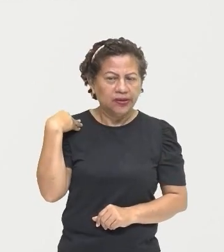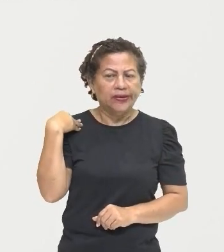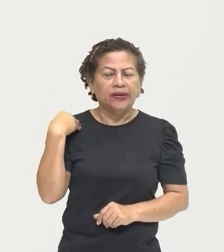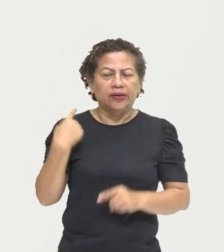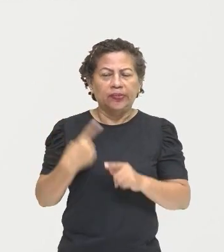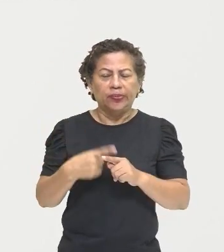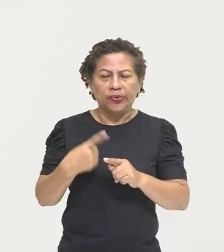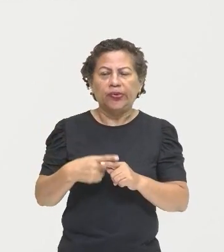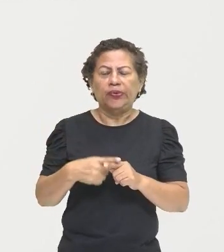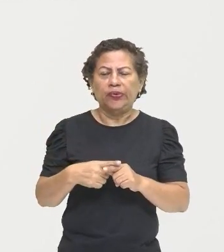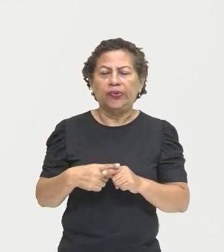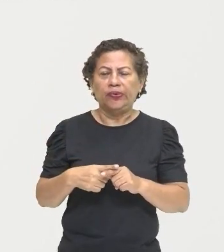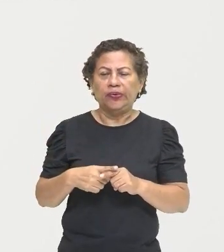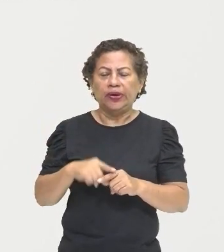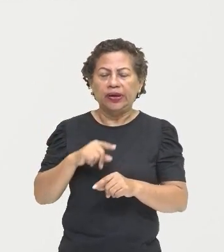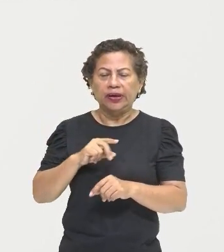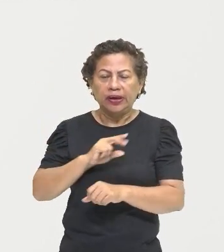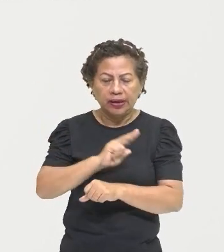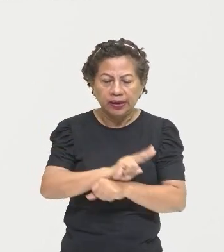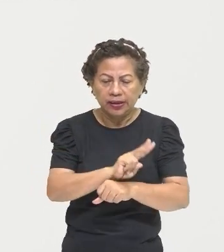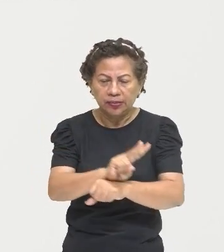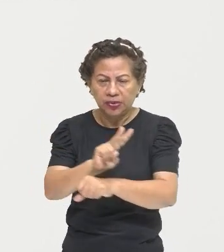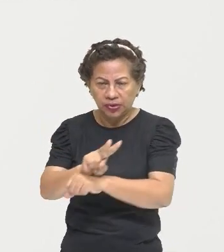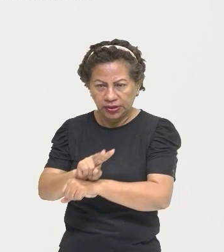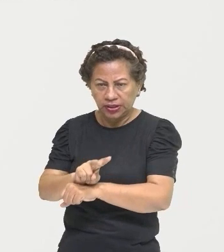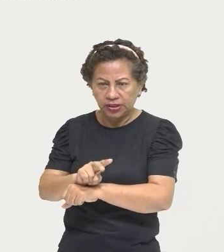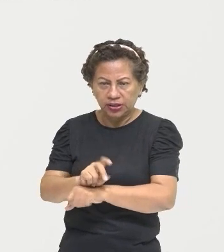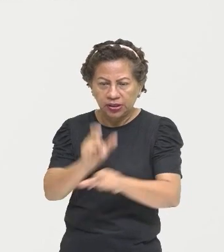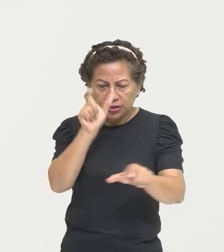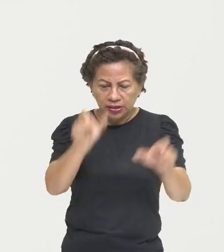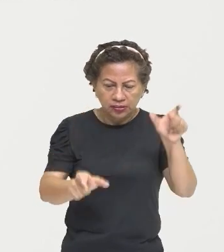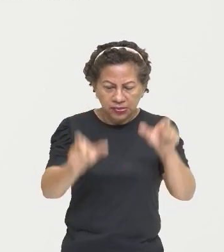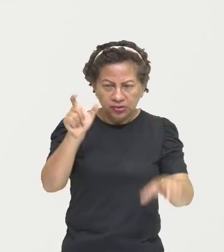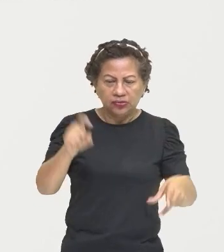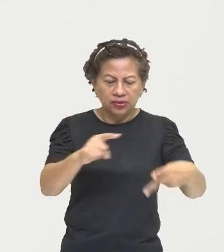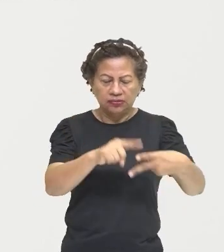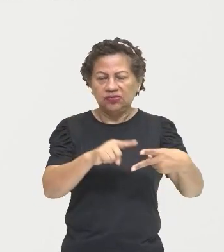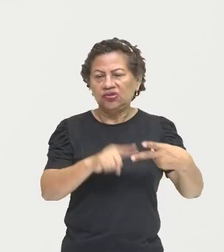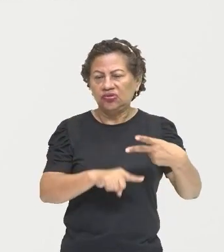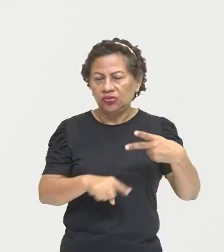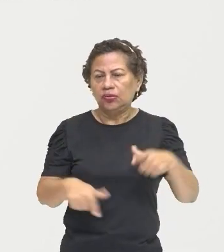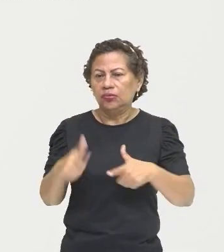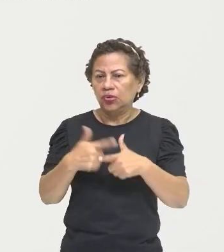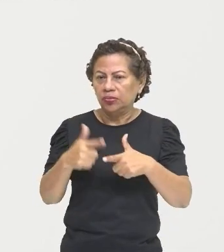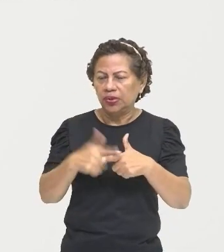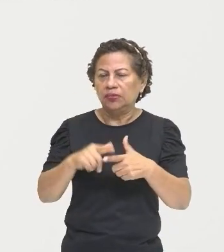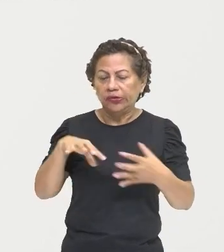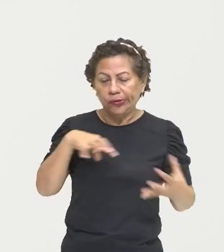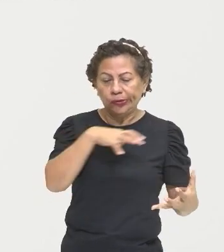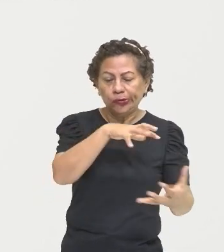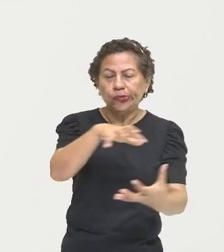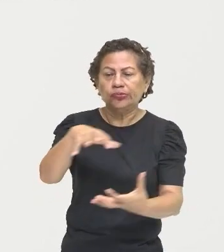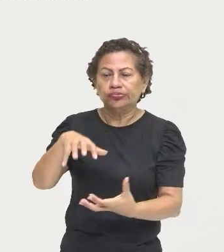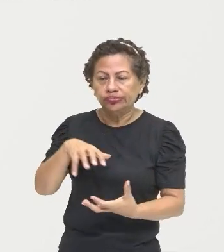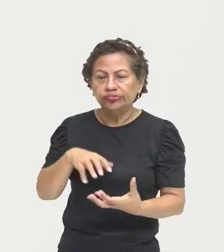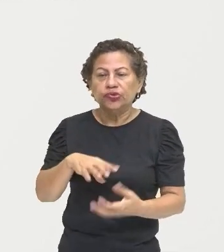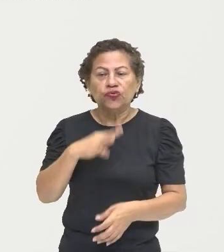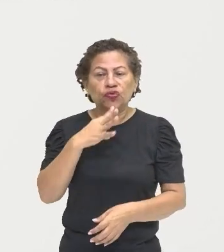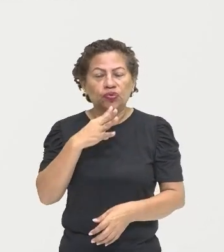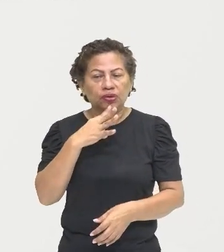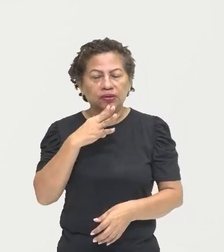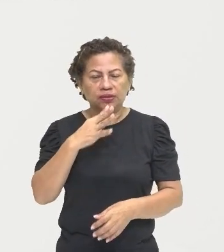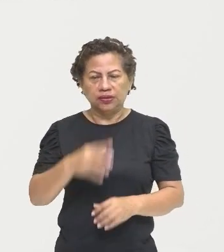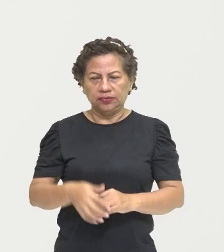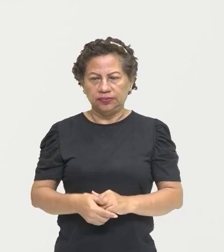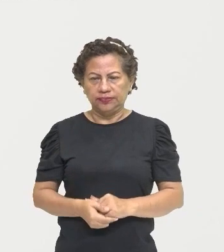populações locais ao acesso à terra. Esses são dois casos emblemáticos e que ganharam a mídia nacional e internacional, tá? Mas